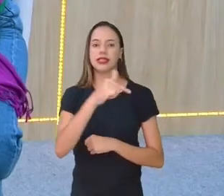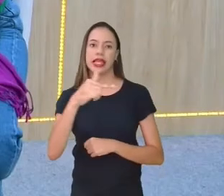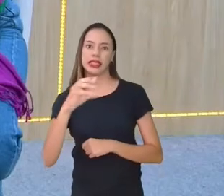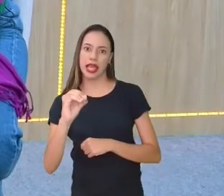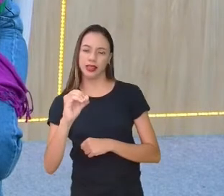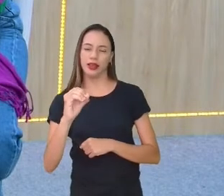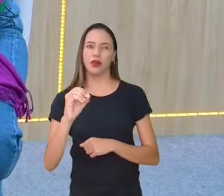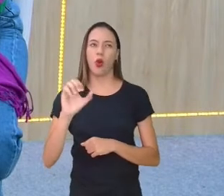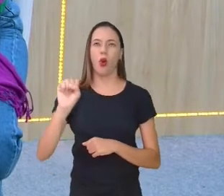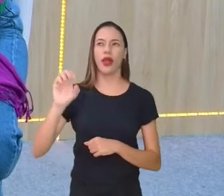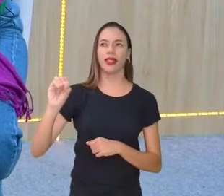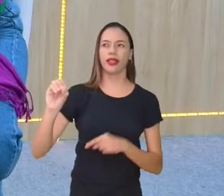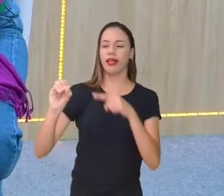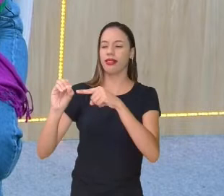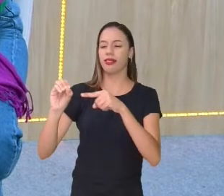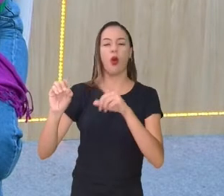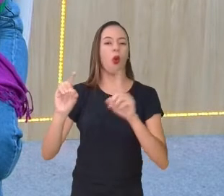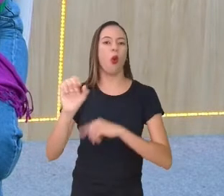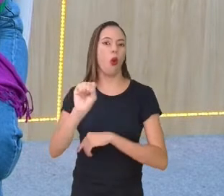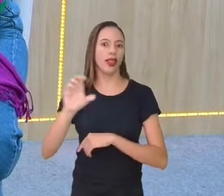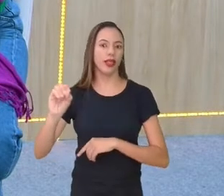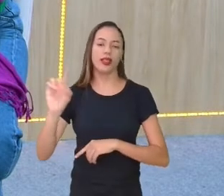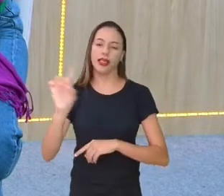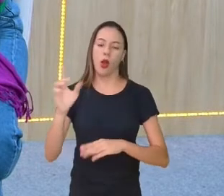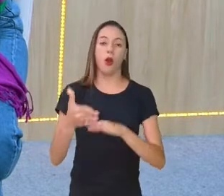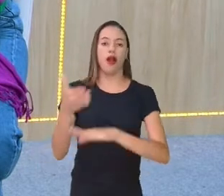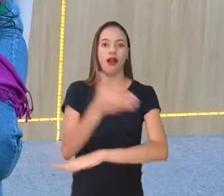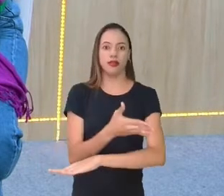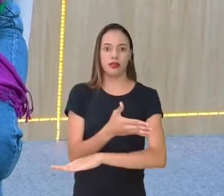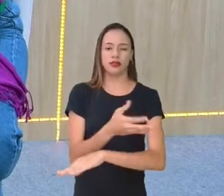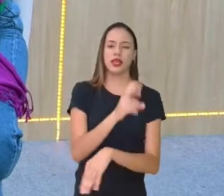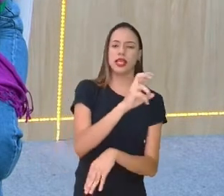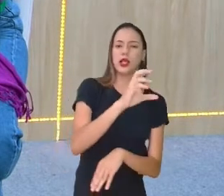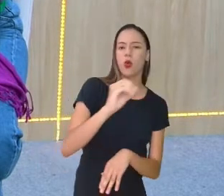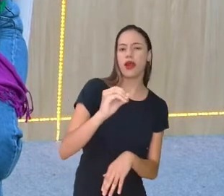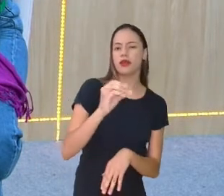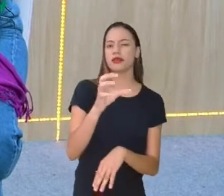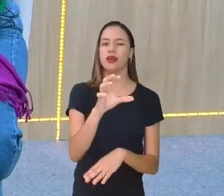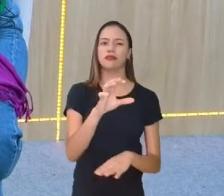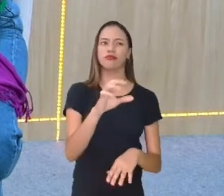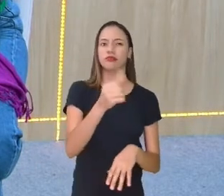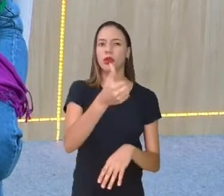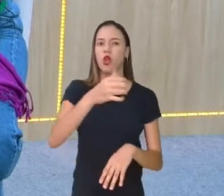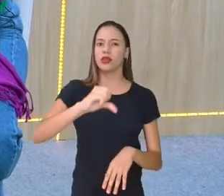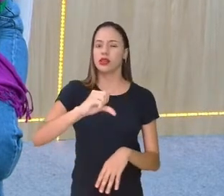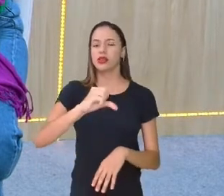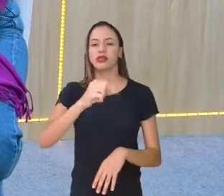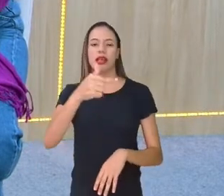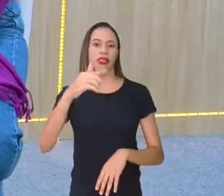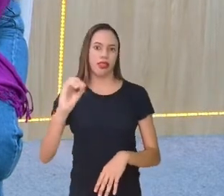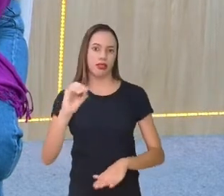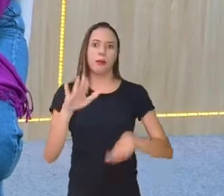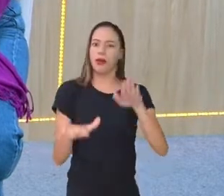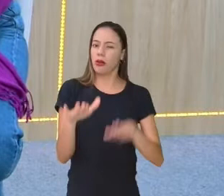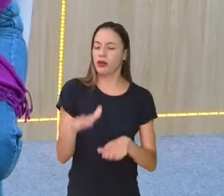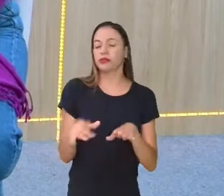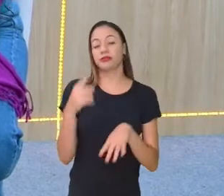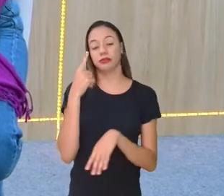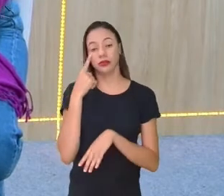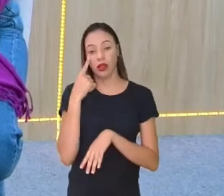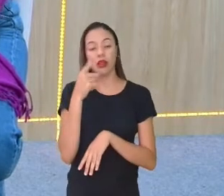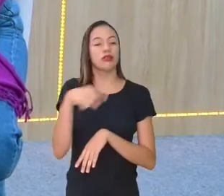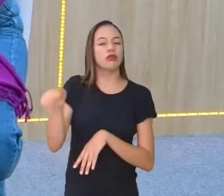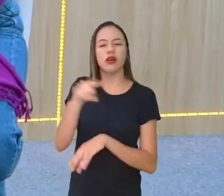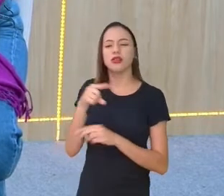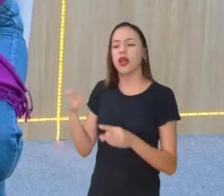acho que talvez uns 50, 60. 50, 60, Não né? é? Então, Notaram, gente, o